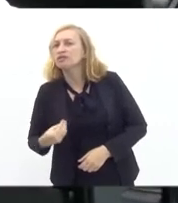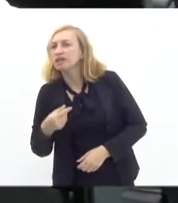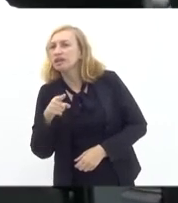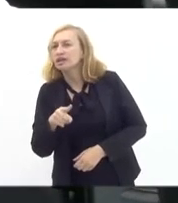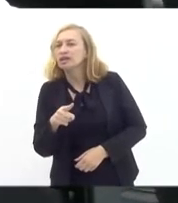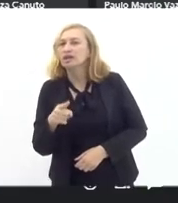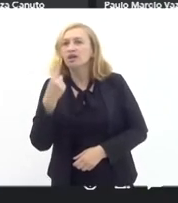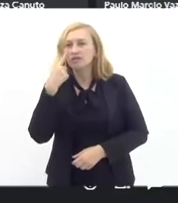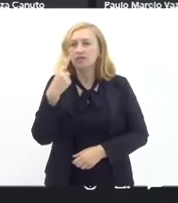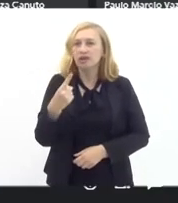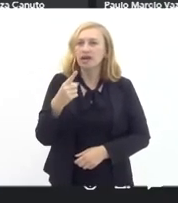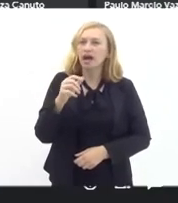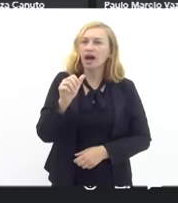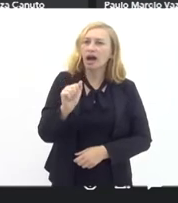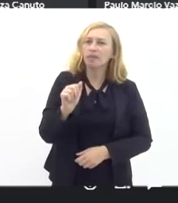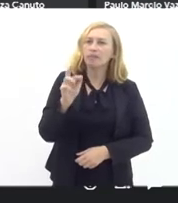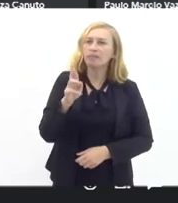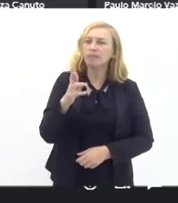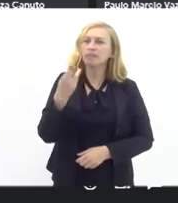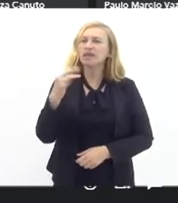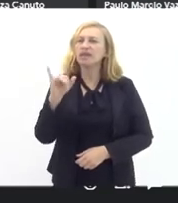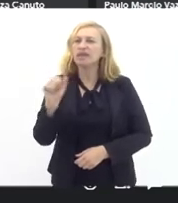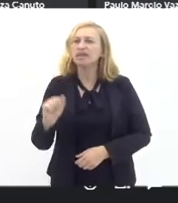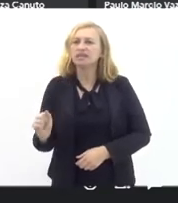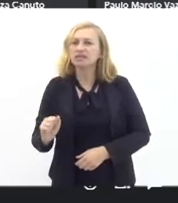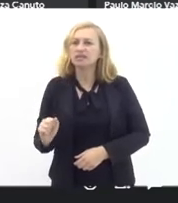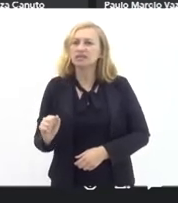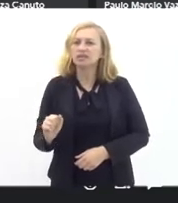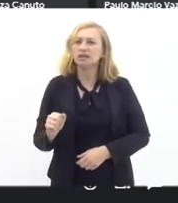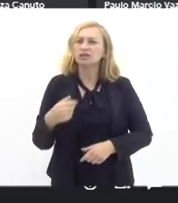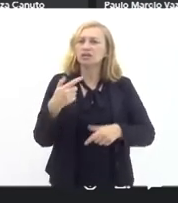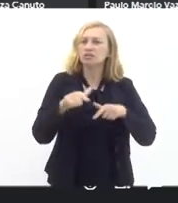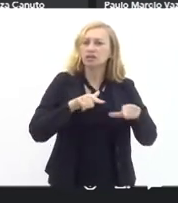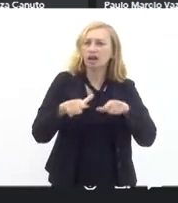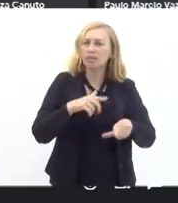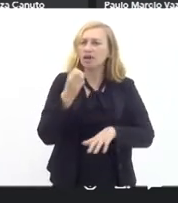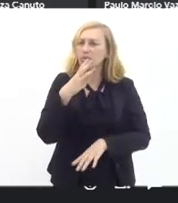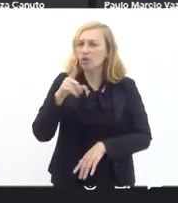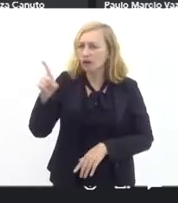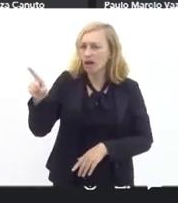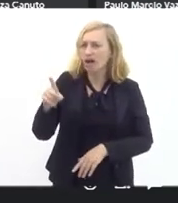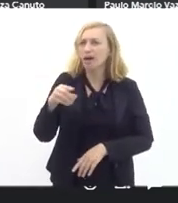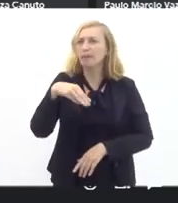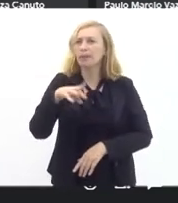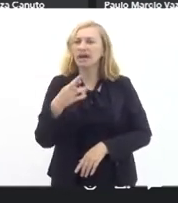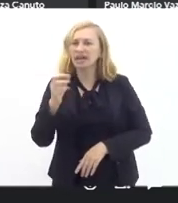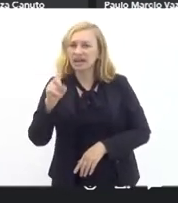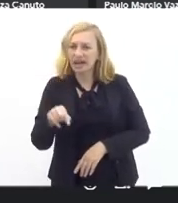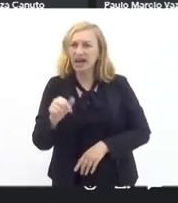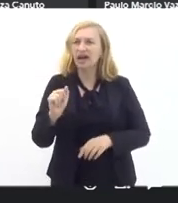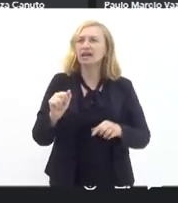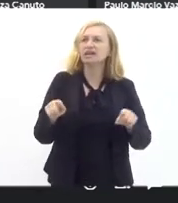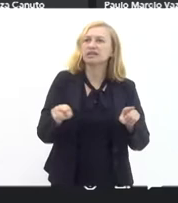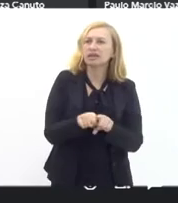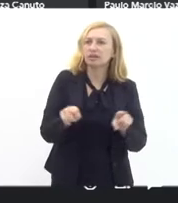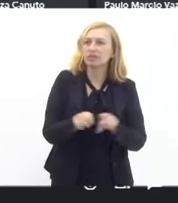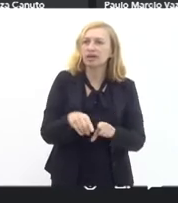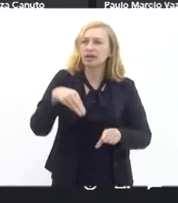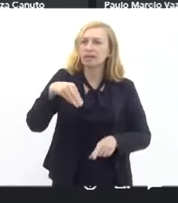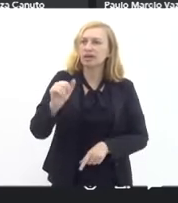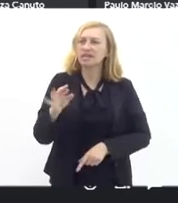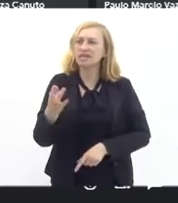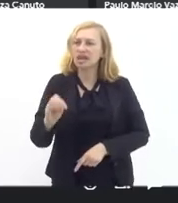lá de São Pedro da Aldeia, que tem feito um trabalho combativo lá também, o amigo de Maricá, Fabiano, enfim, Marcelo da